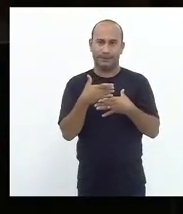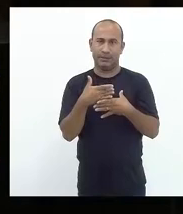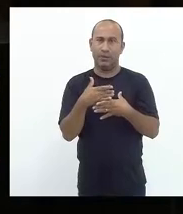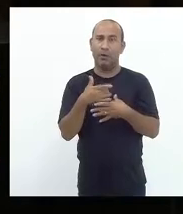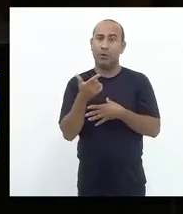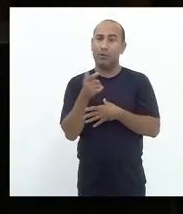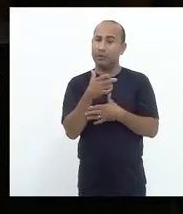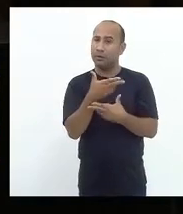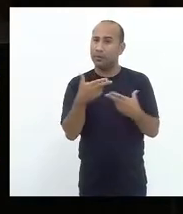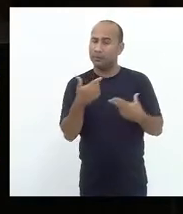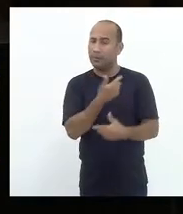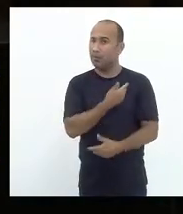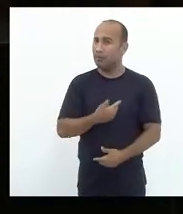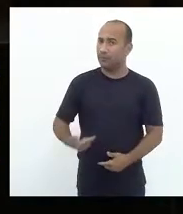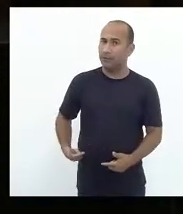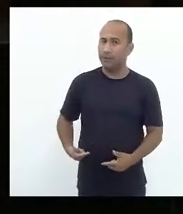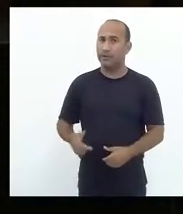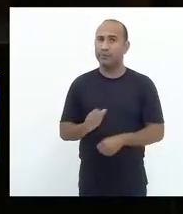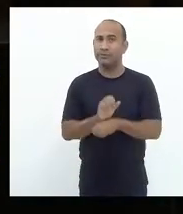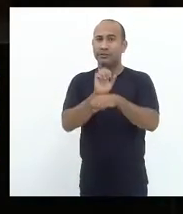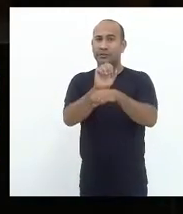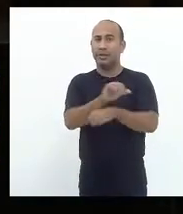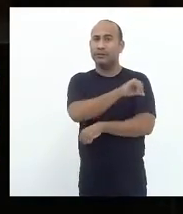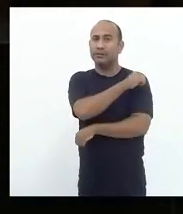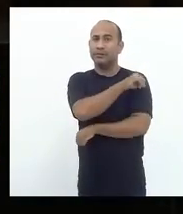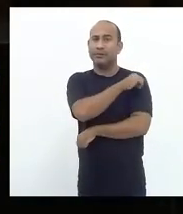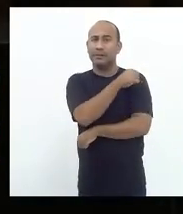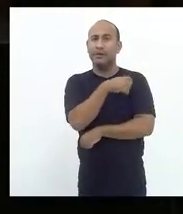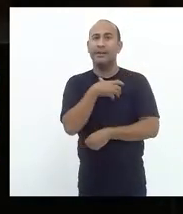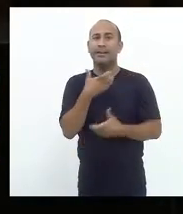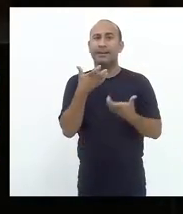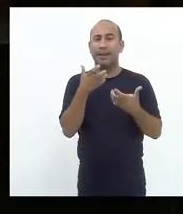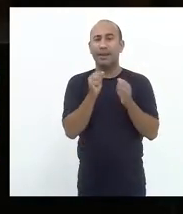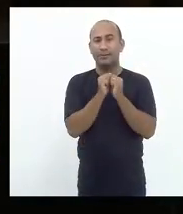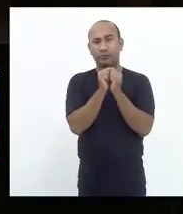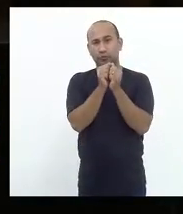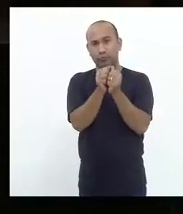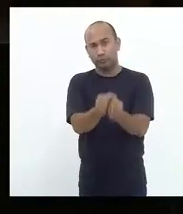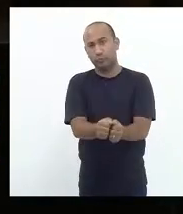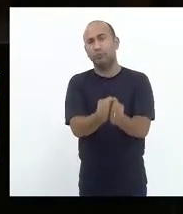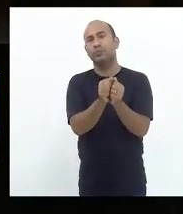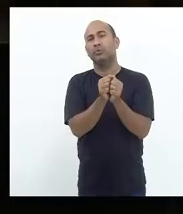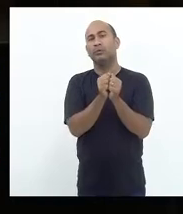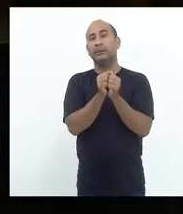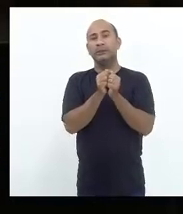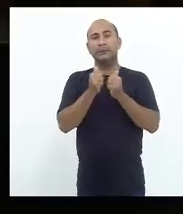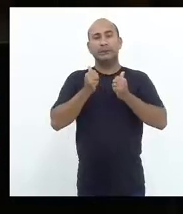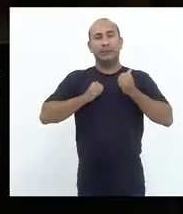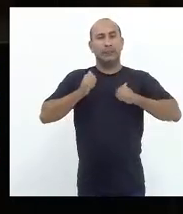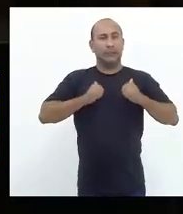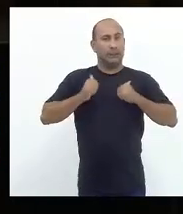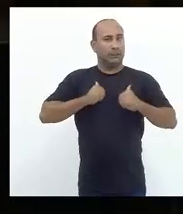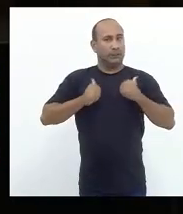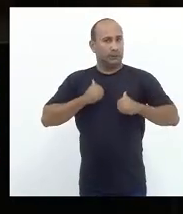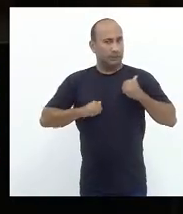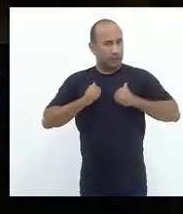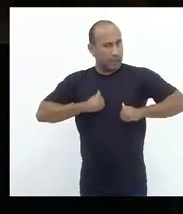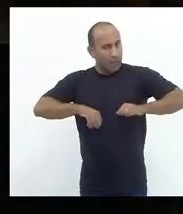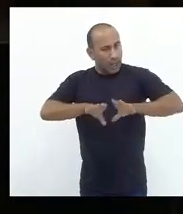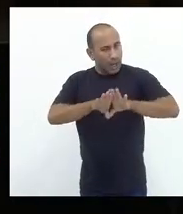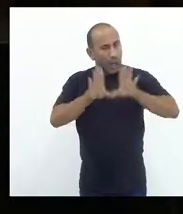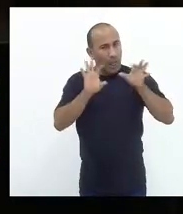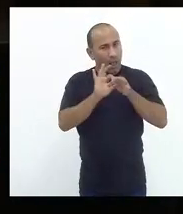é o governador do estado do Rio de Janeiro querer acompanhar essa ansiedade de